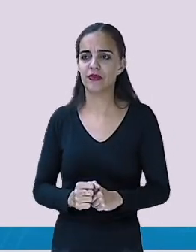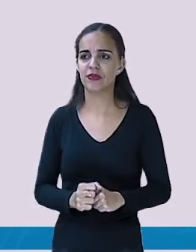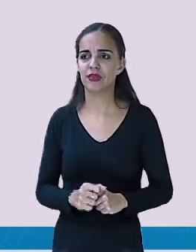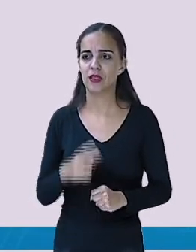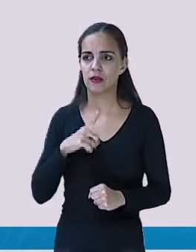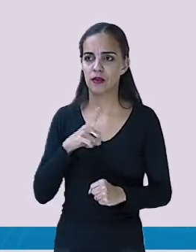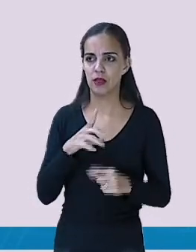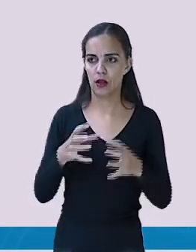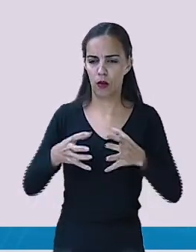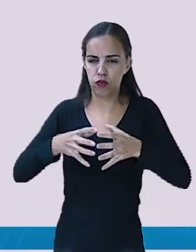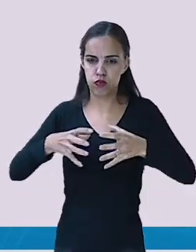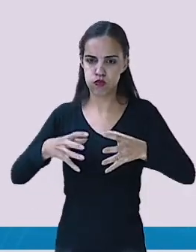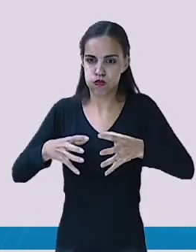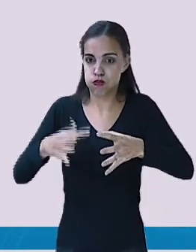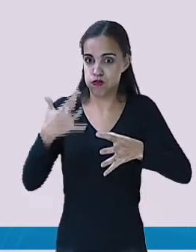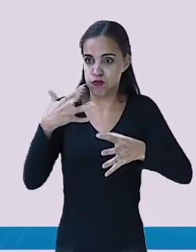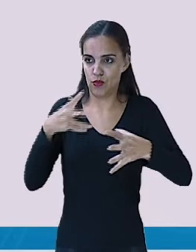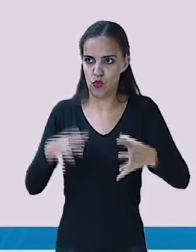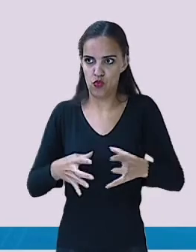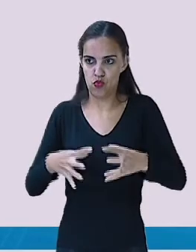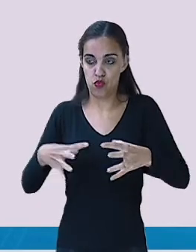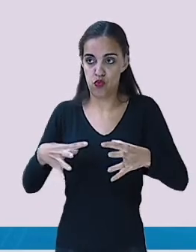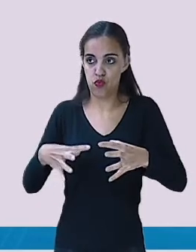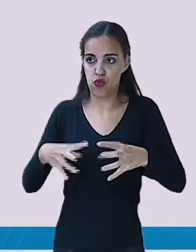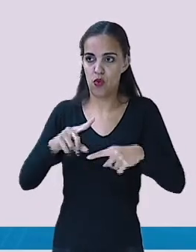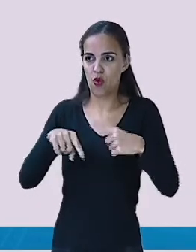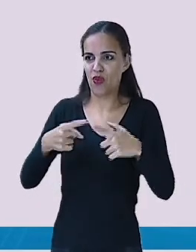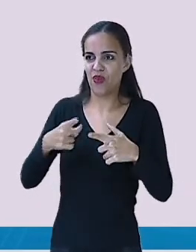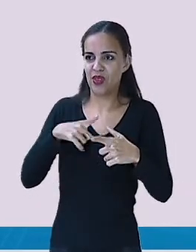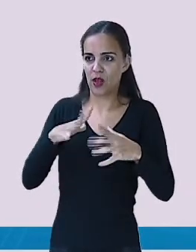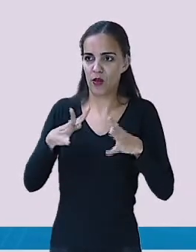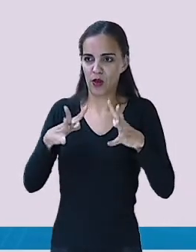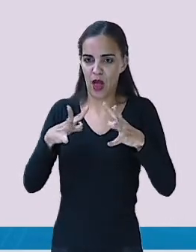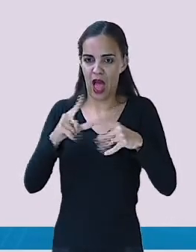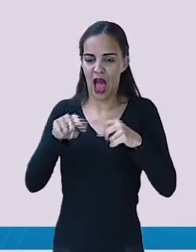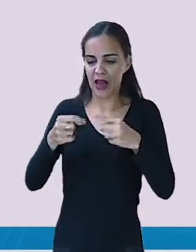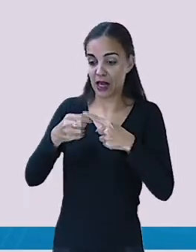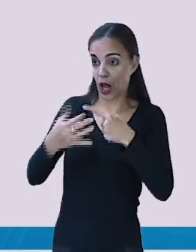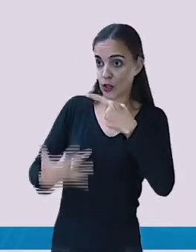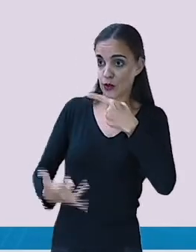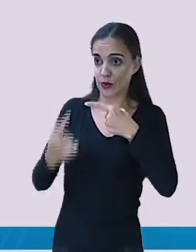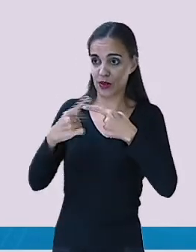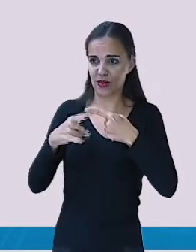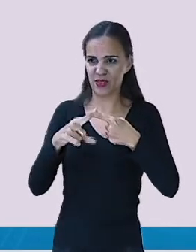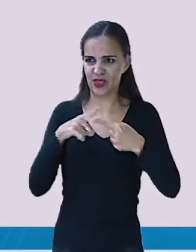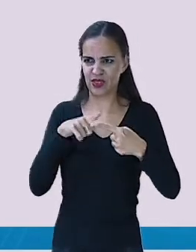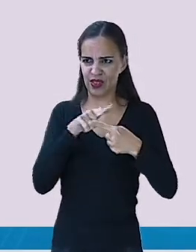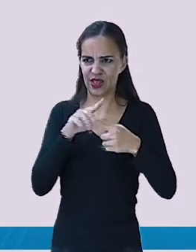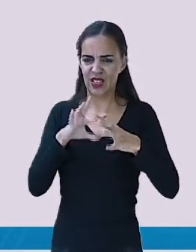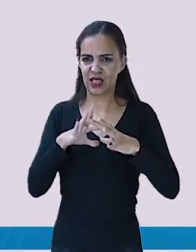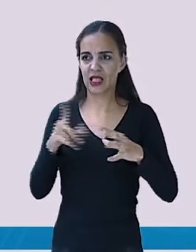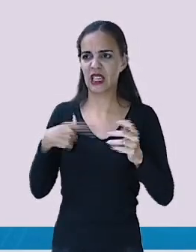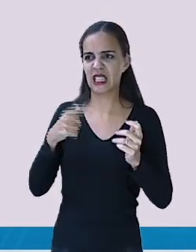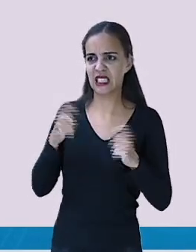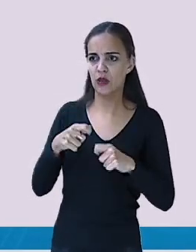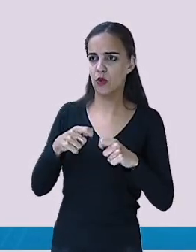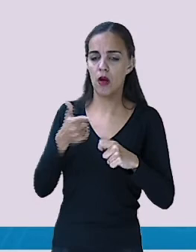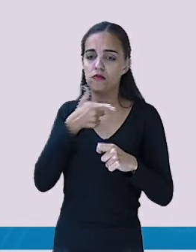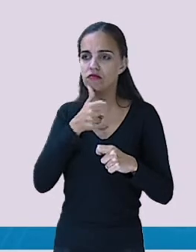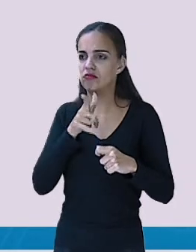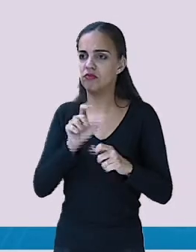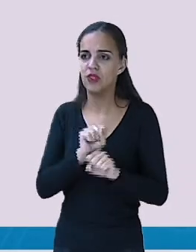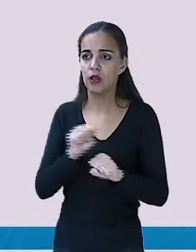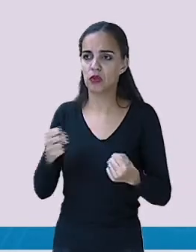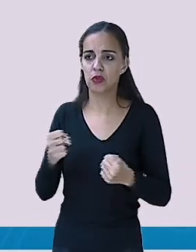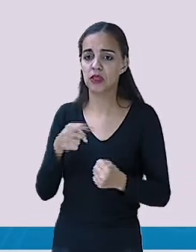ela reduz reduz reduz a substância até o ponto que ela